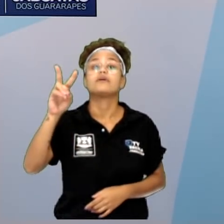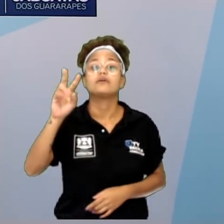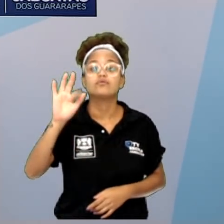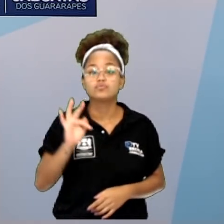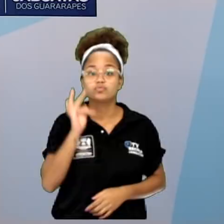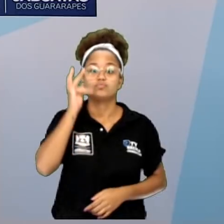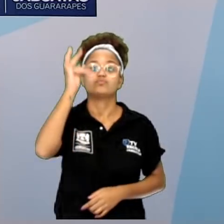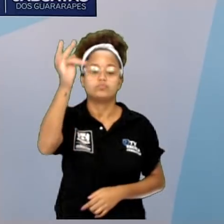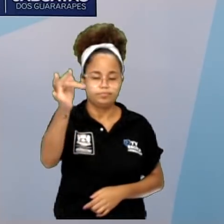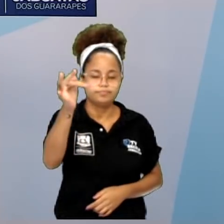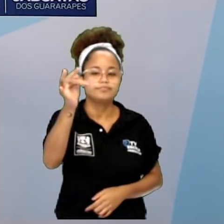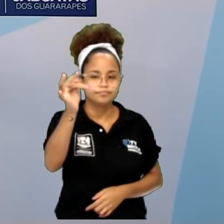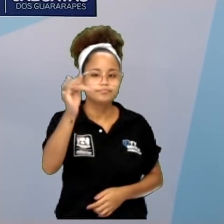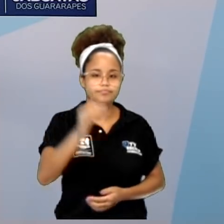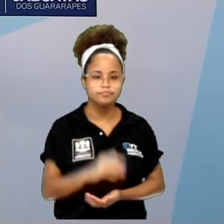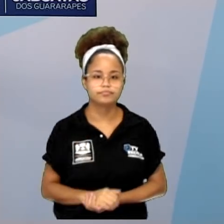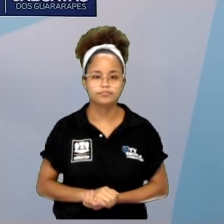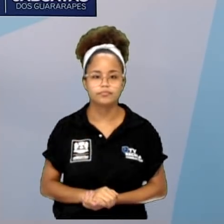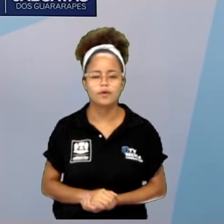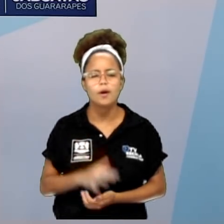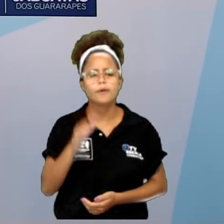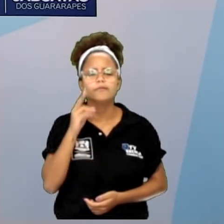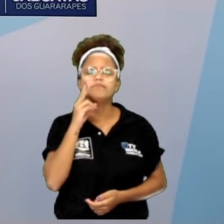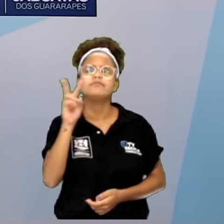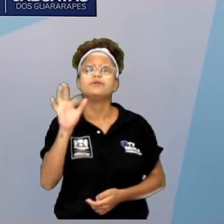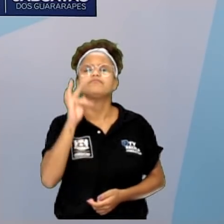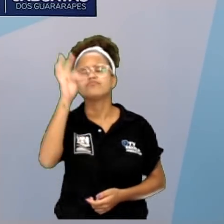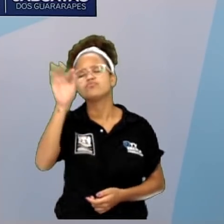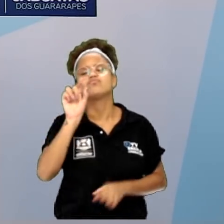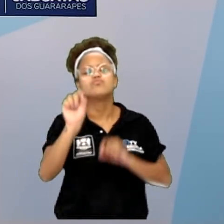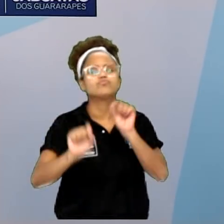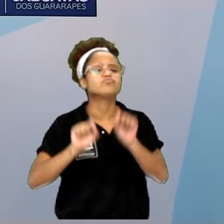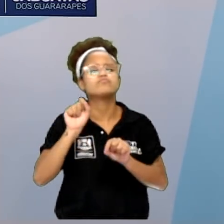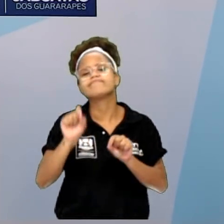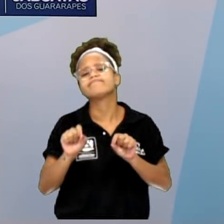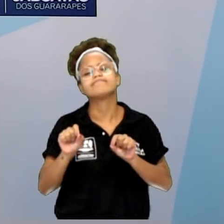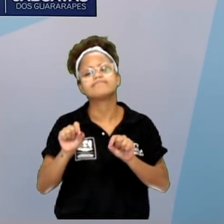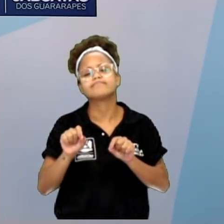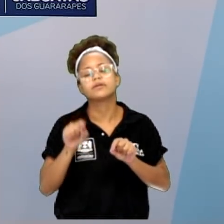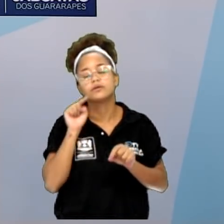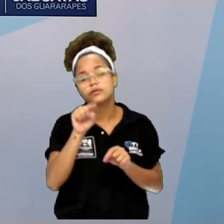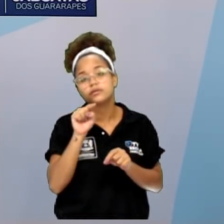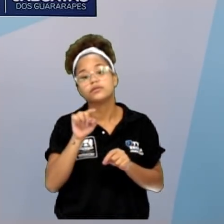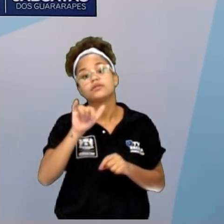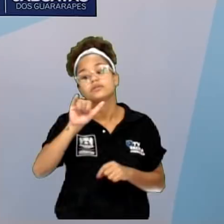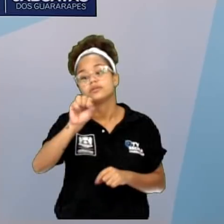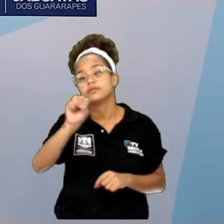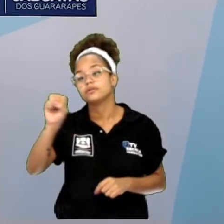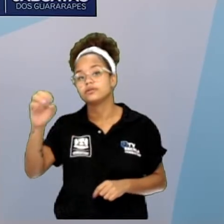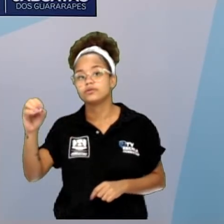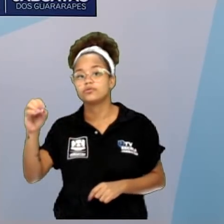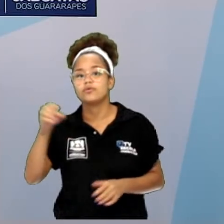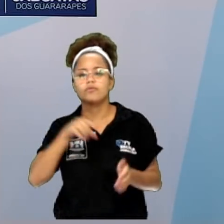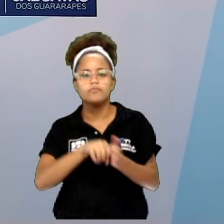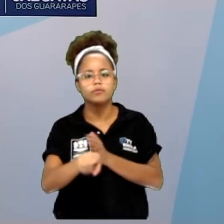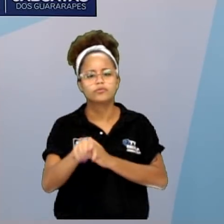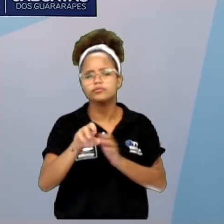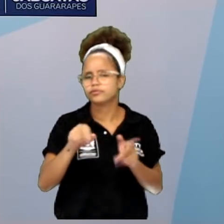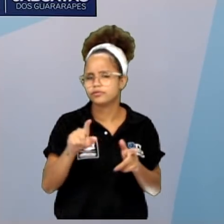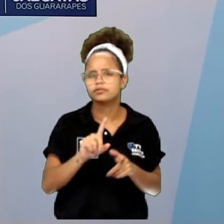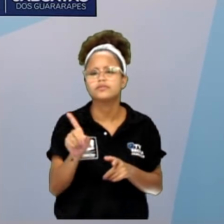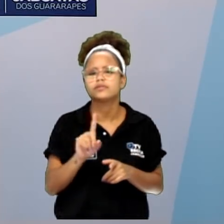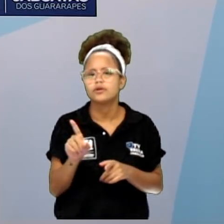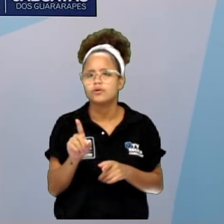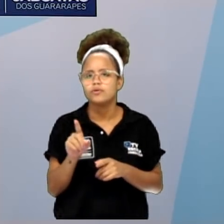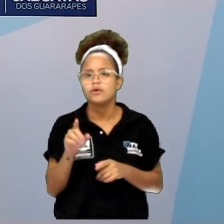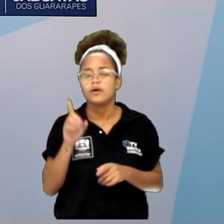quê? Isso, que metade das mais de 6.000. Então, pessoal, não é uma questão aqui diferente do que a gente já espera, que é um